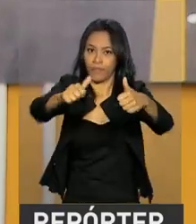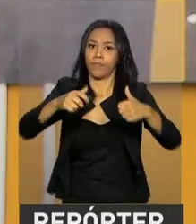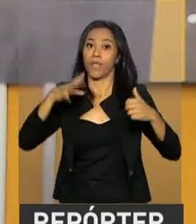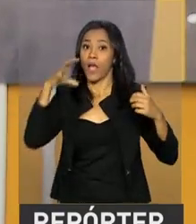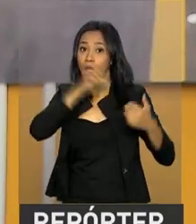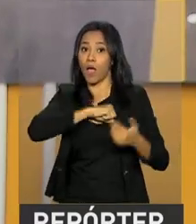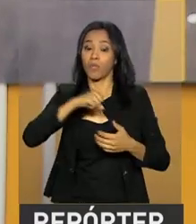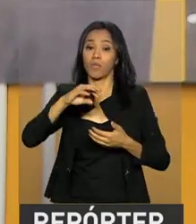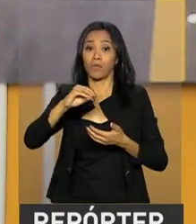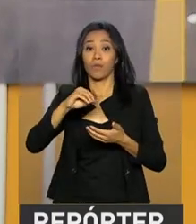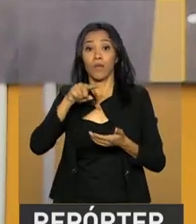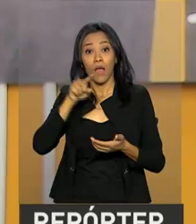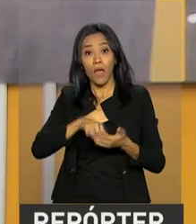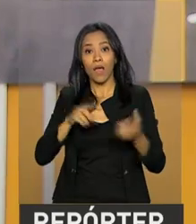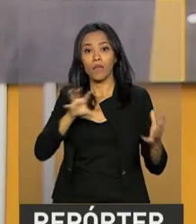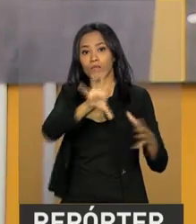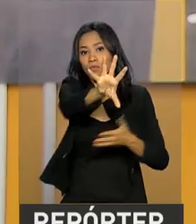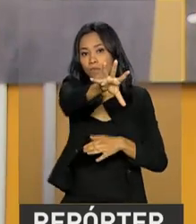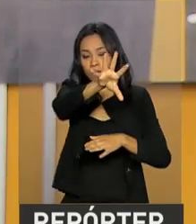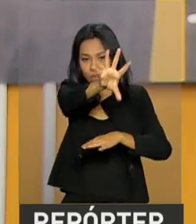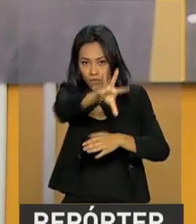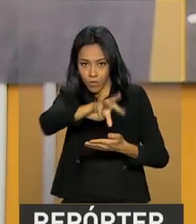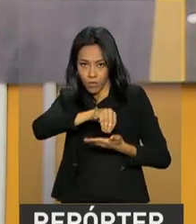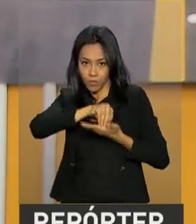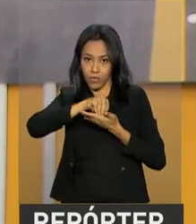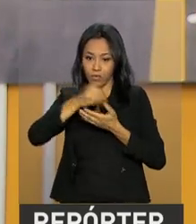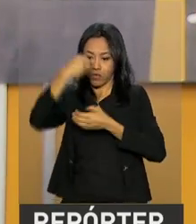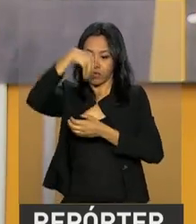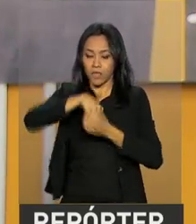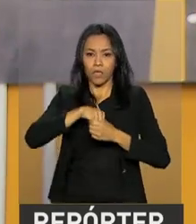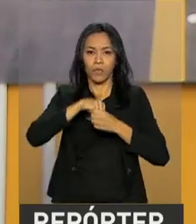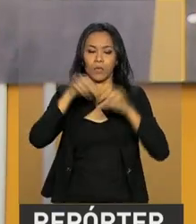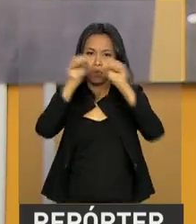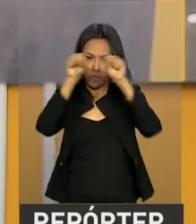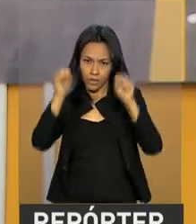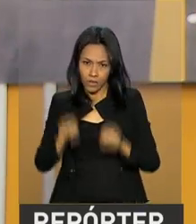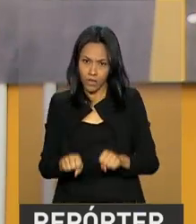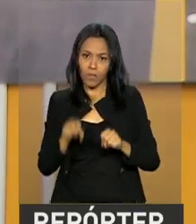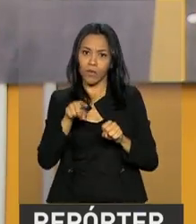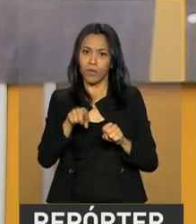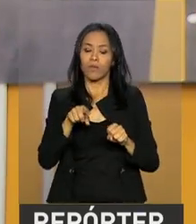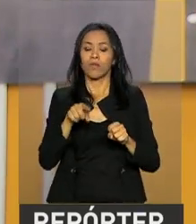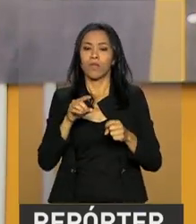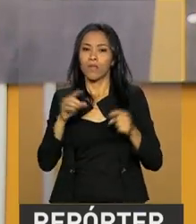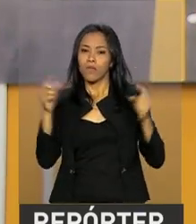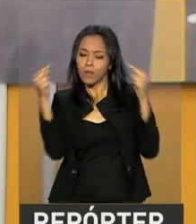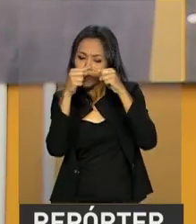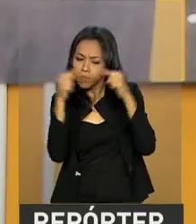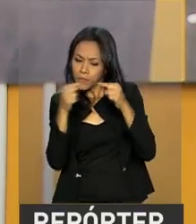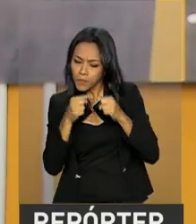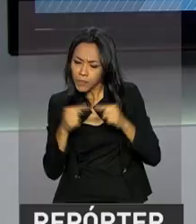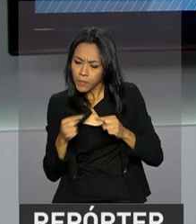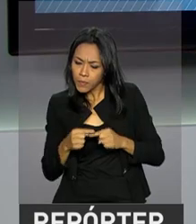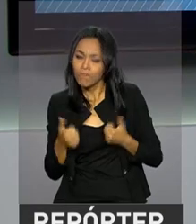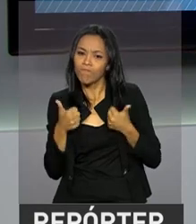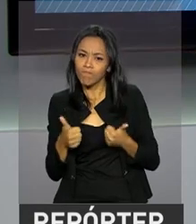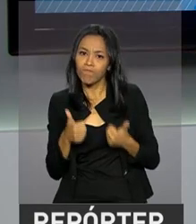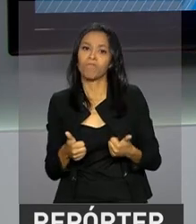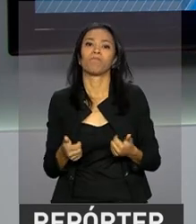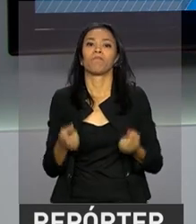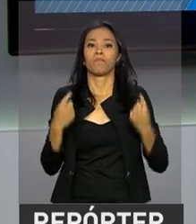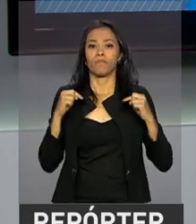rapidamente sincronizados com uma base aqui no domingo 7 que vai consolidar todos esses dados